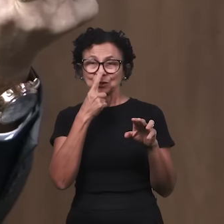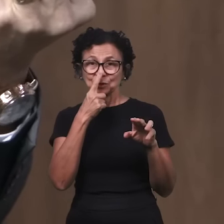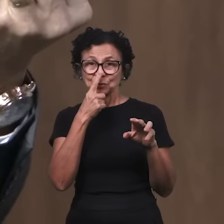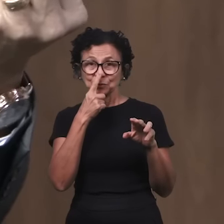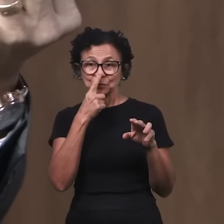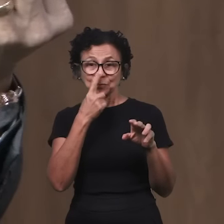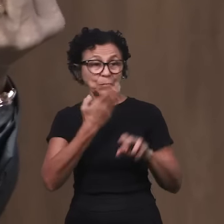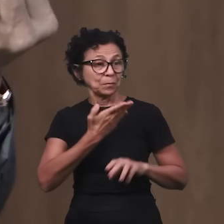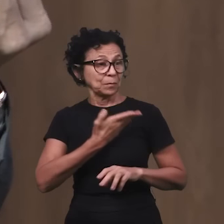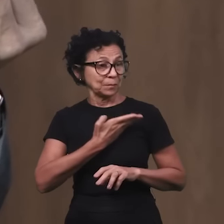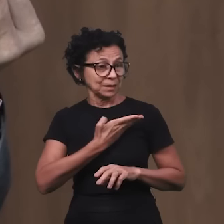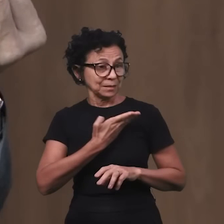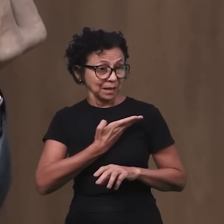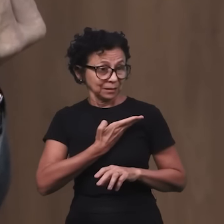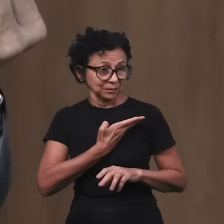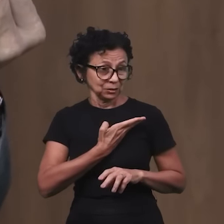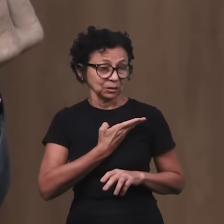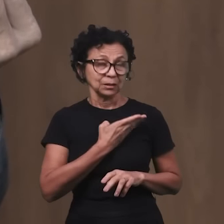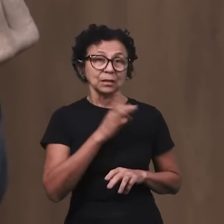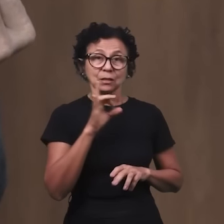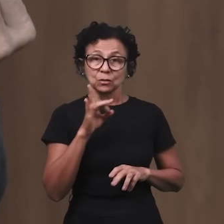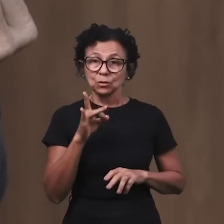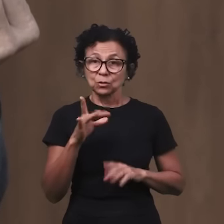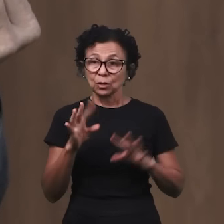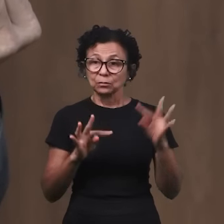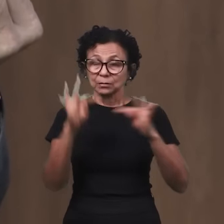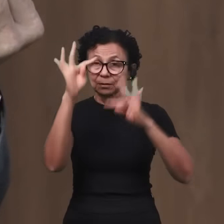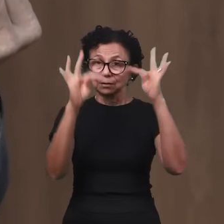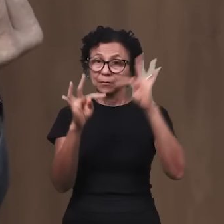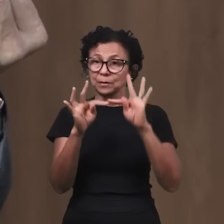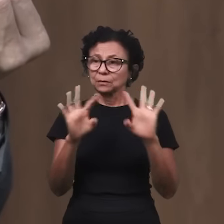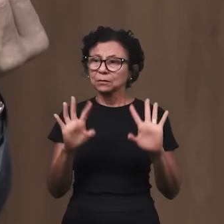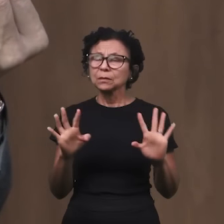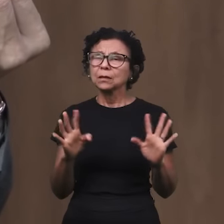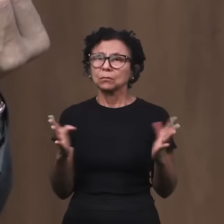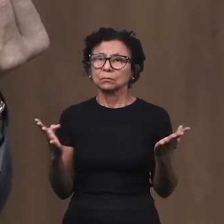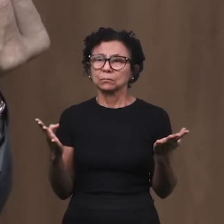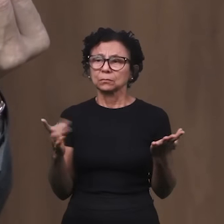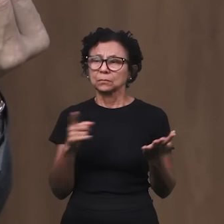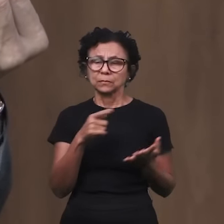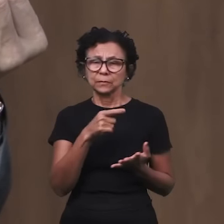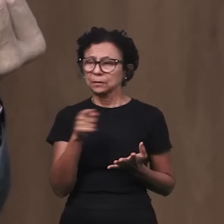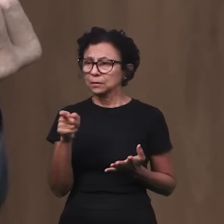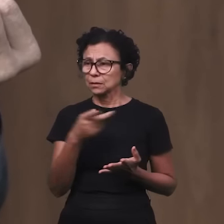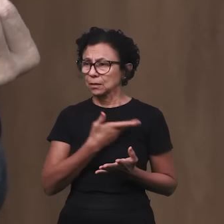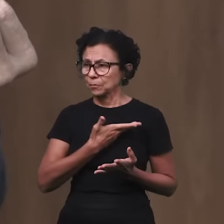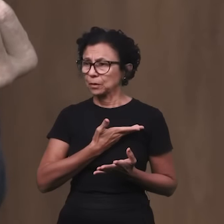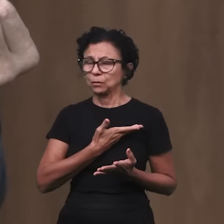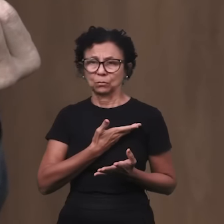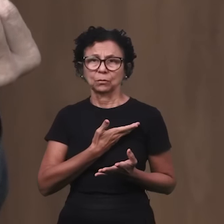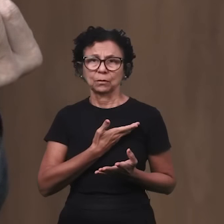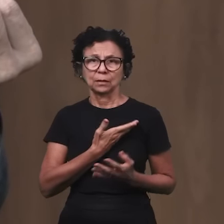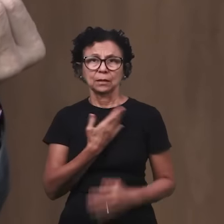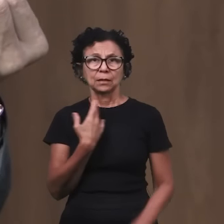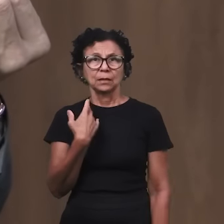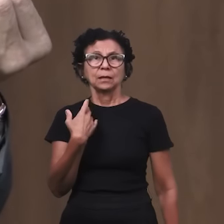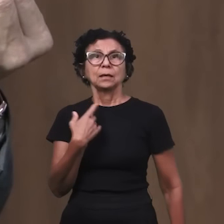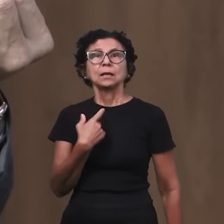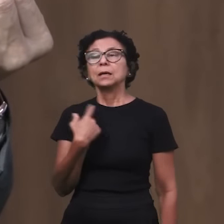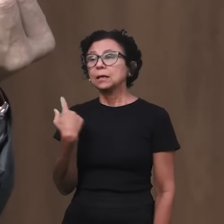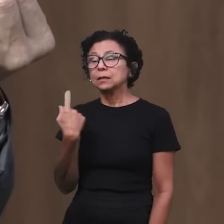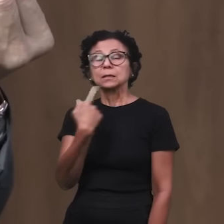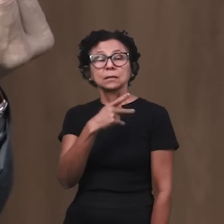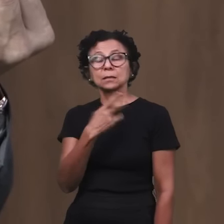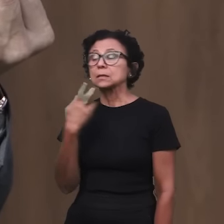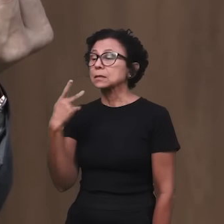tratamento, porque você vai criar um vínculo com esse paciente. Ele vai ser seu amigo. Além de ser seu patrão, ele vai ser seu